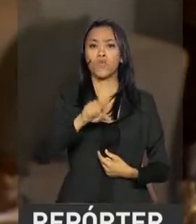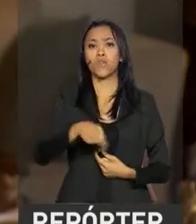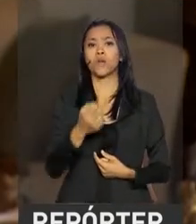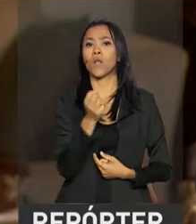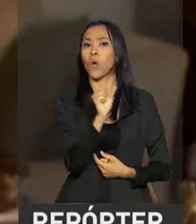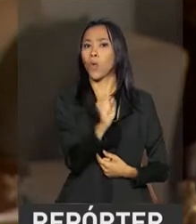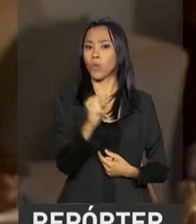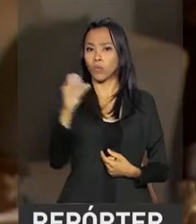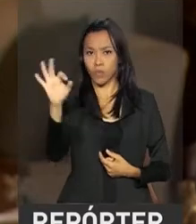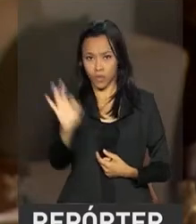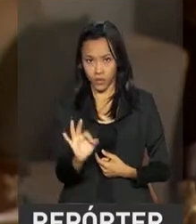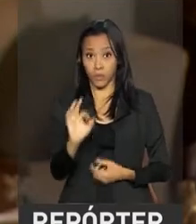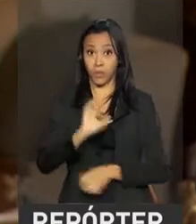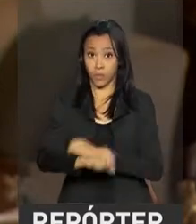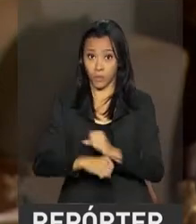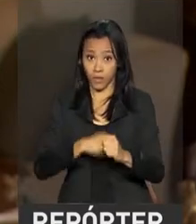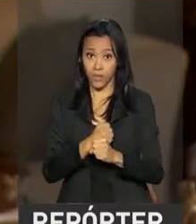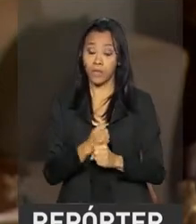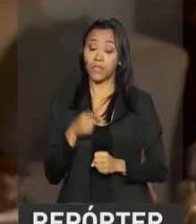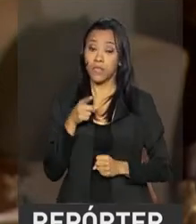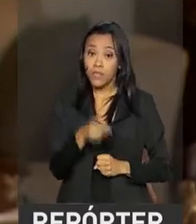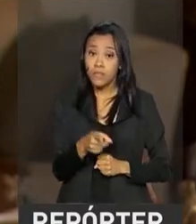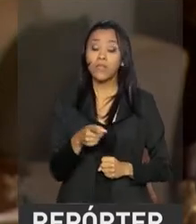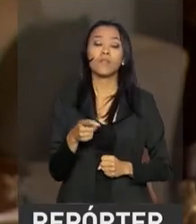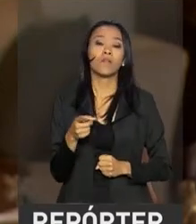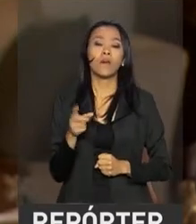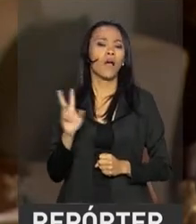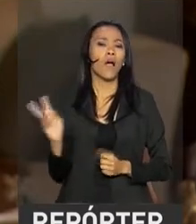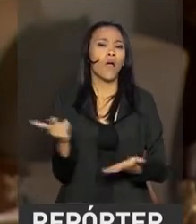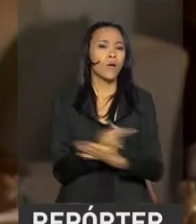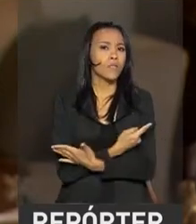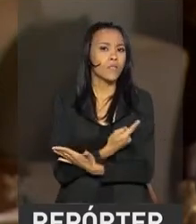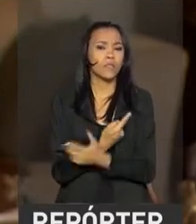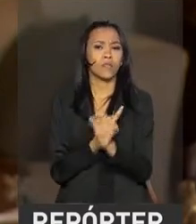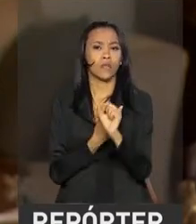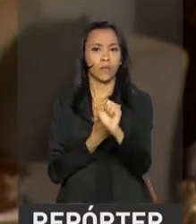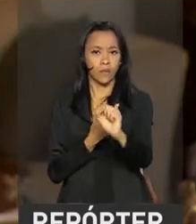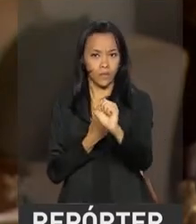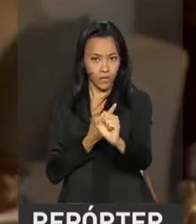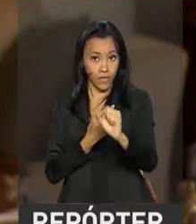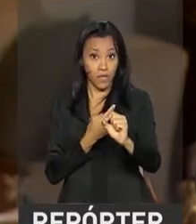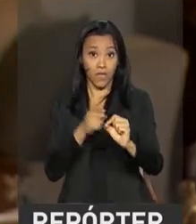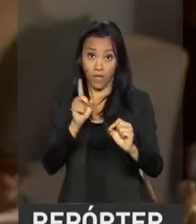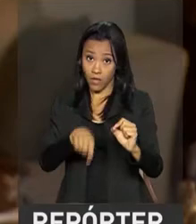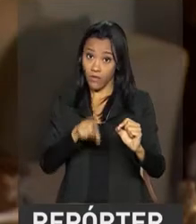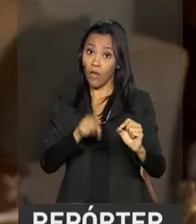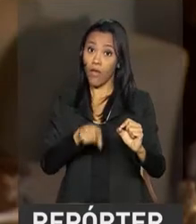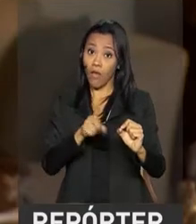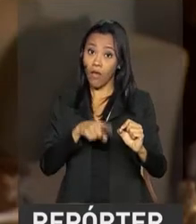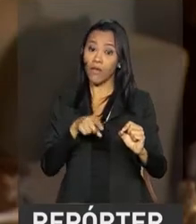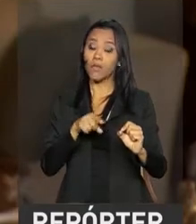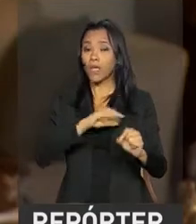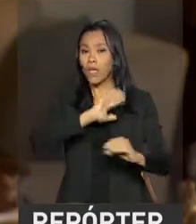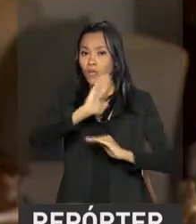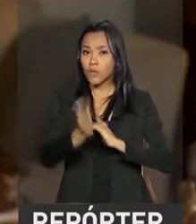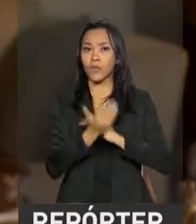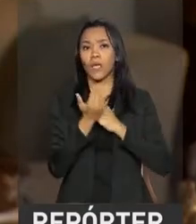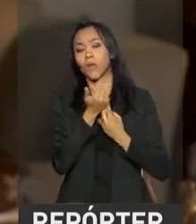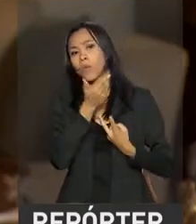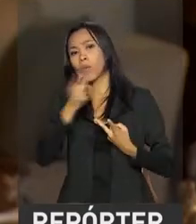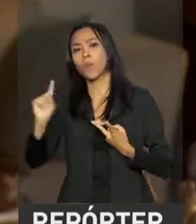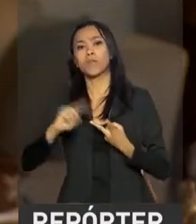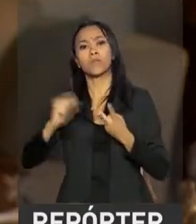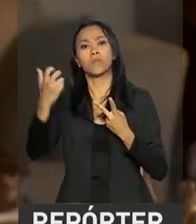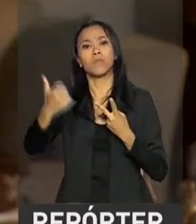cento no ano e isso fez com que o índice de preço foi um dos fatores que contribuiu decisivamente o outro